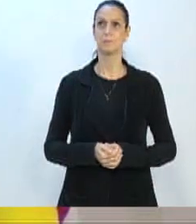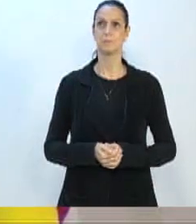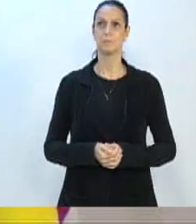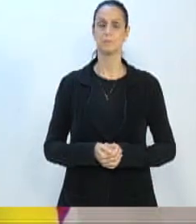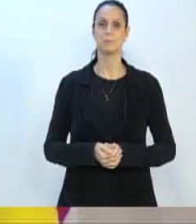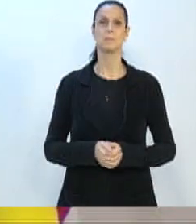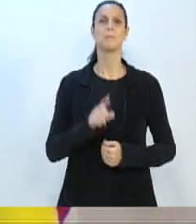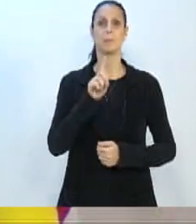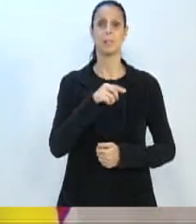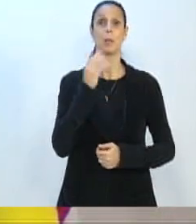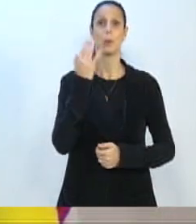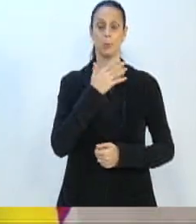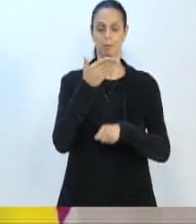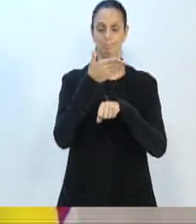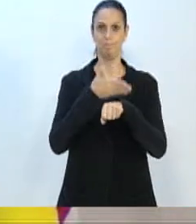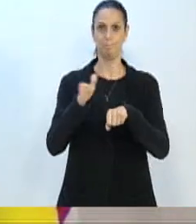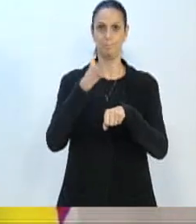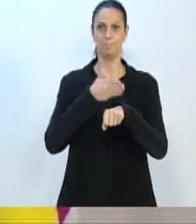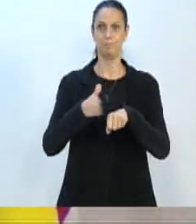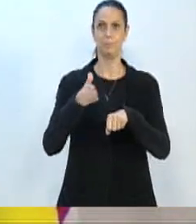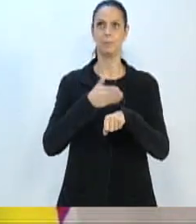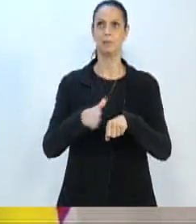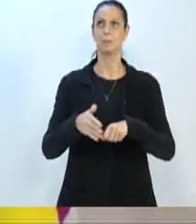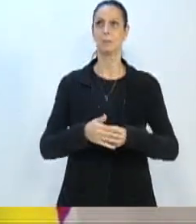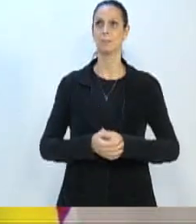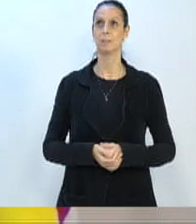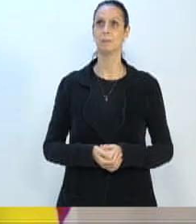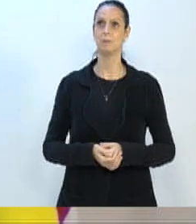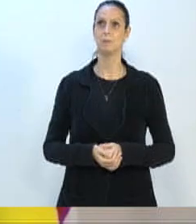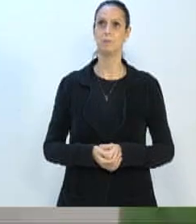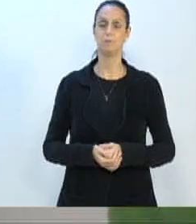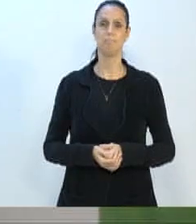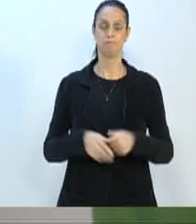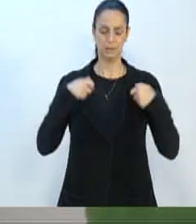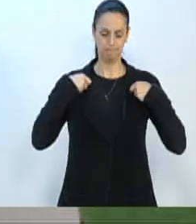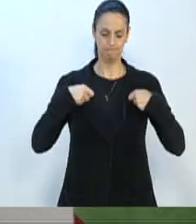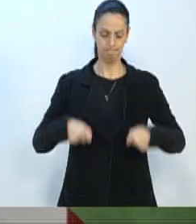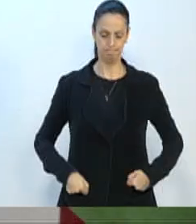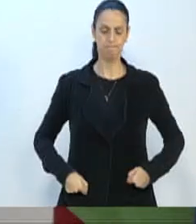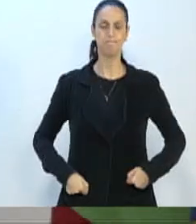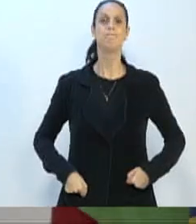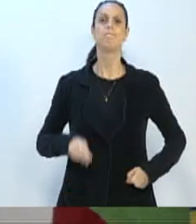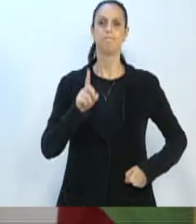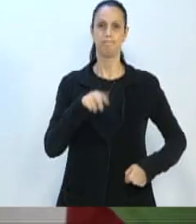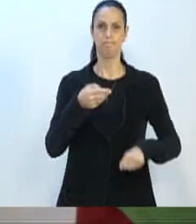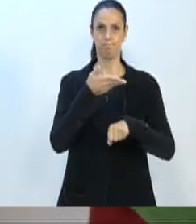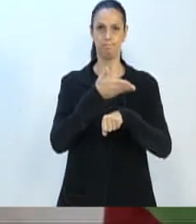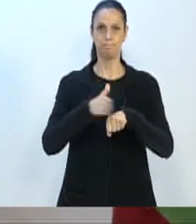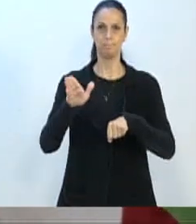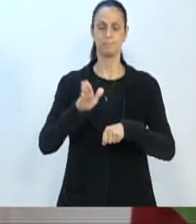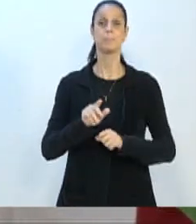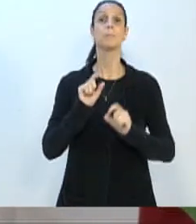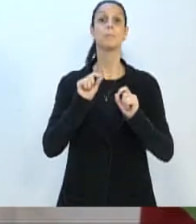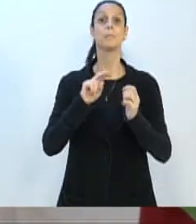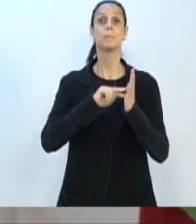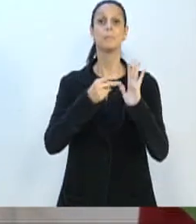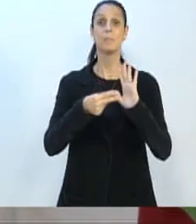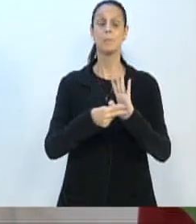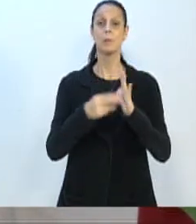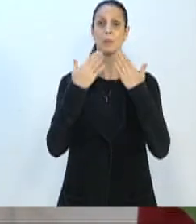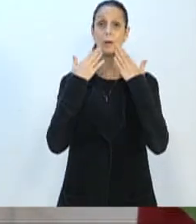ela é branca essa camisa aqui é branca essa camisa aqui que simboliza o quê